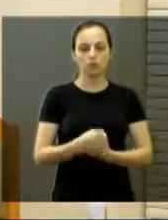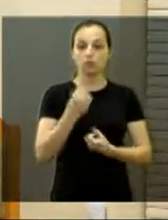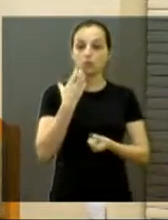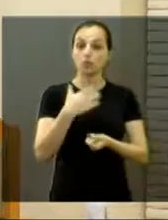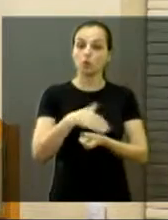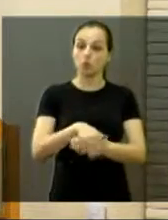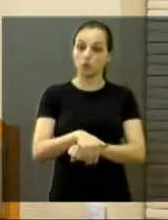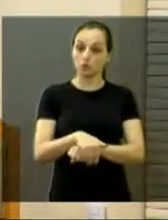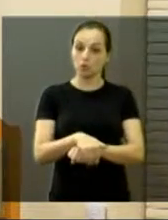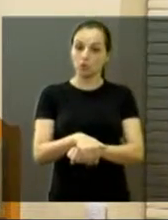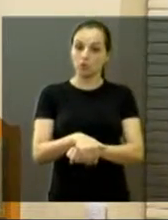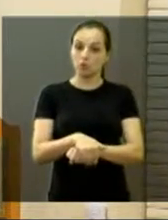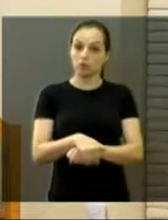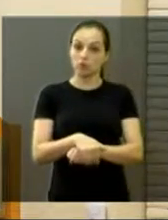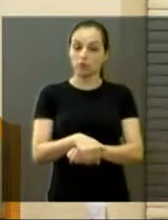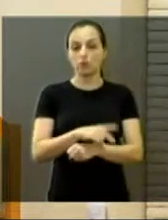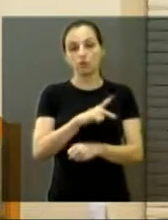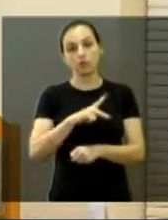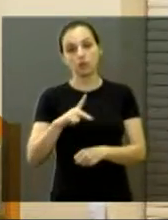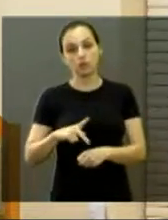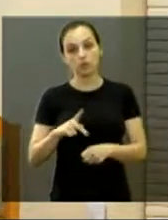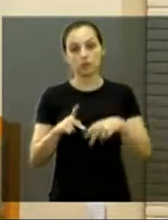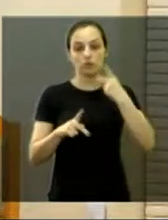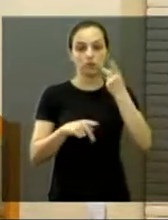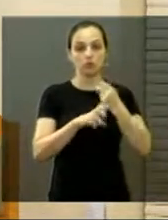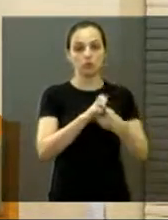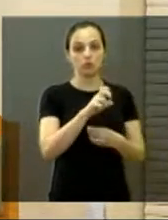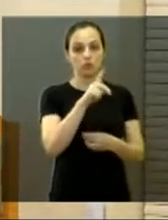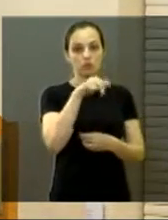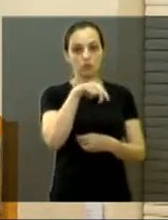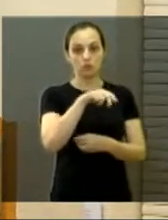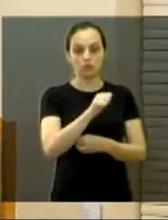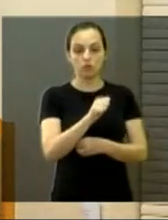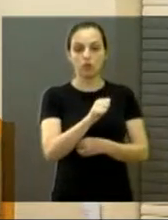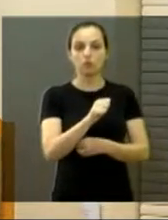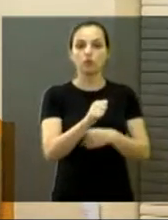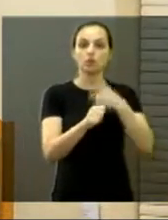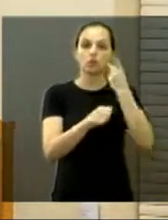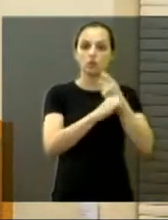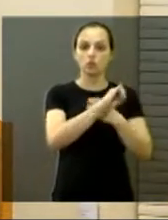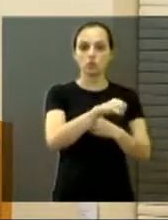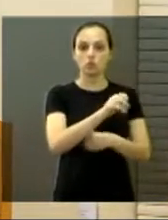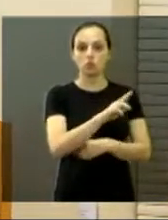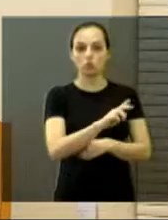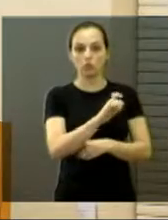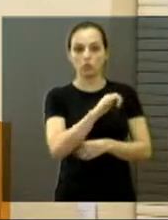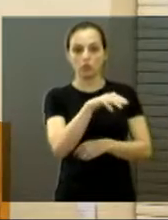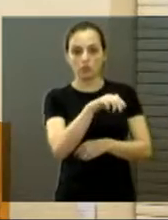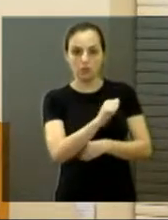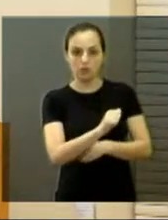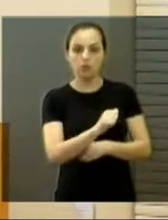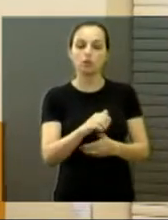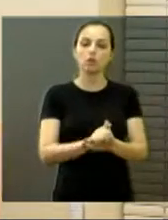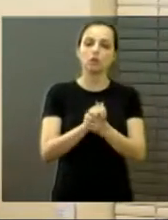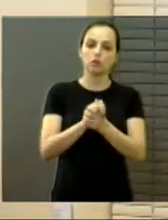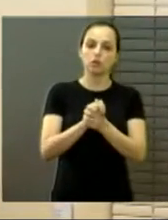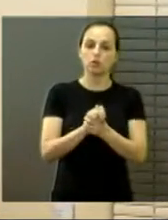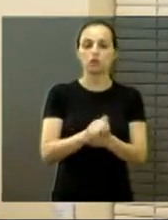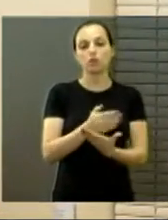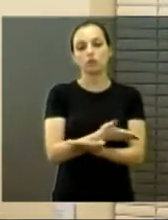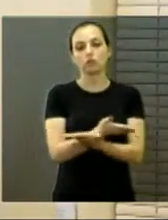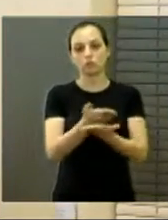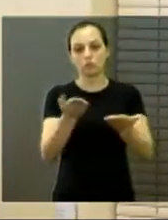Boa noite, presidente, aqui em exercício, vereadora Edna Martins, a Juliana Damos na mesa. Em nome de vocês, saúdo os demais vereadores da